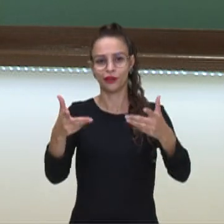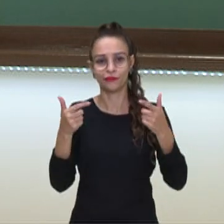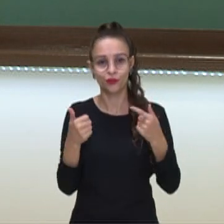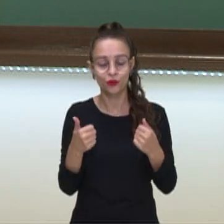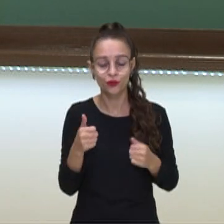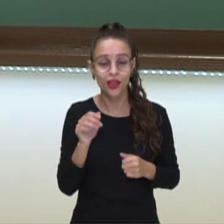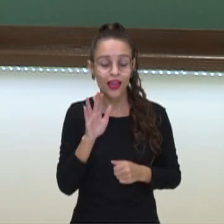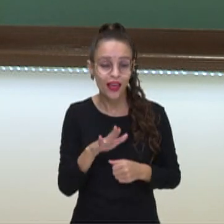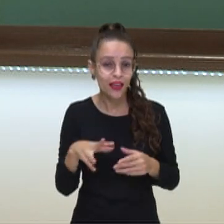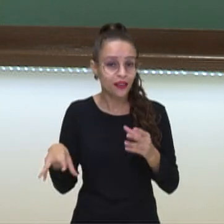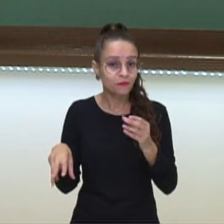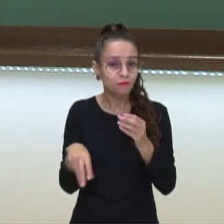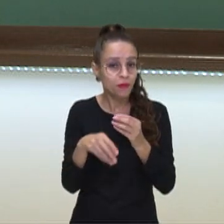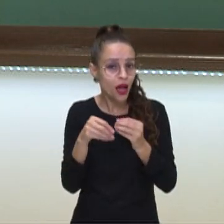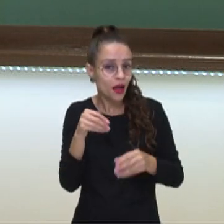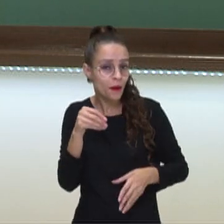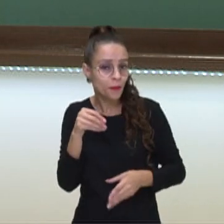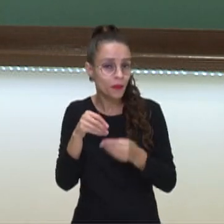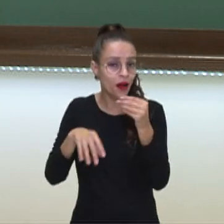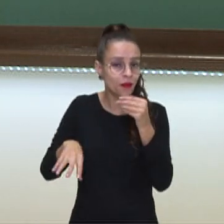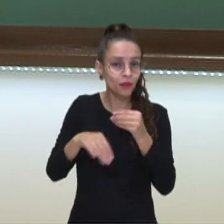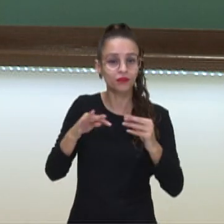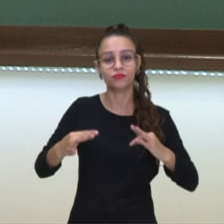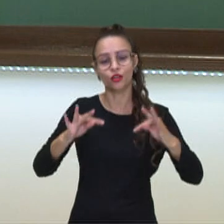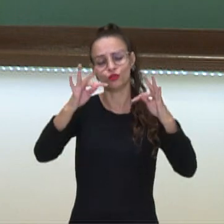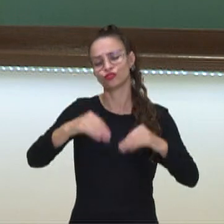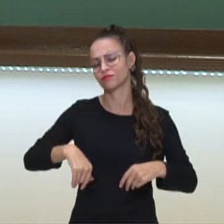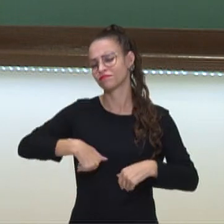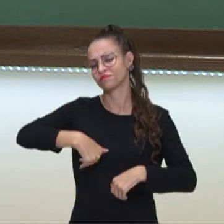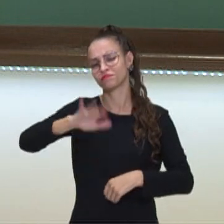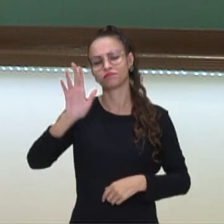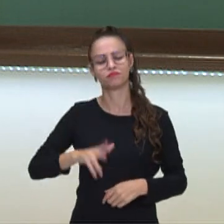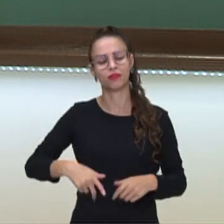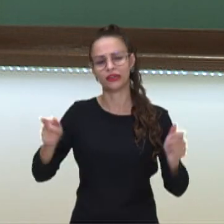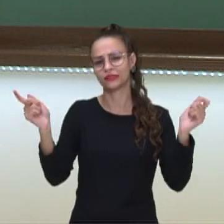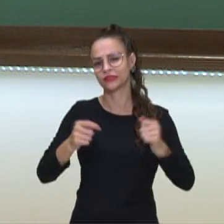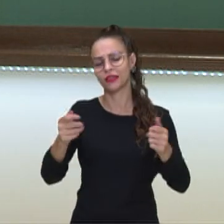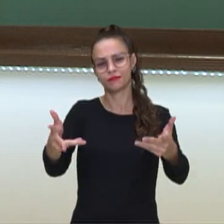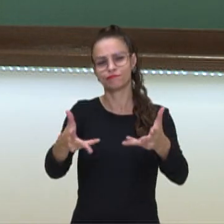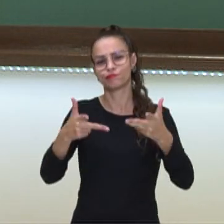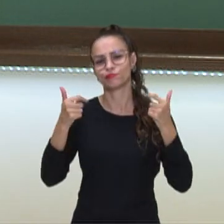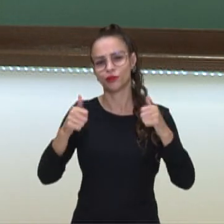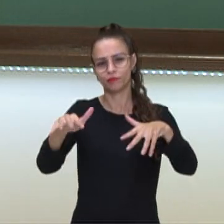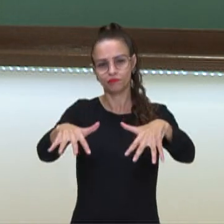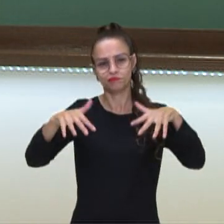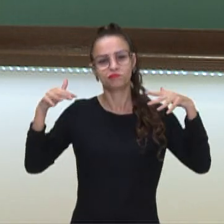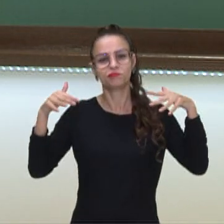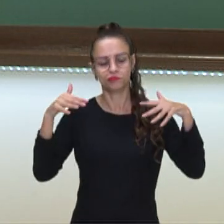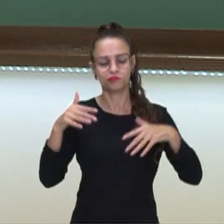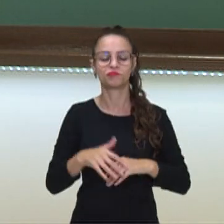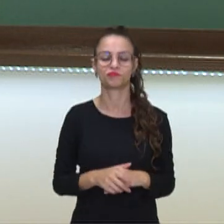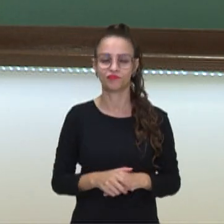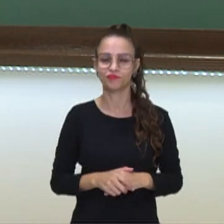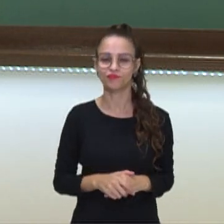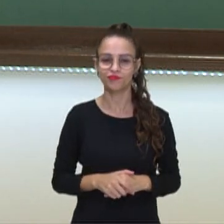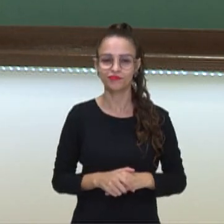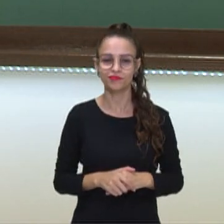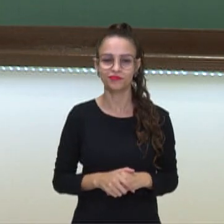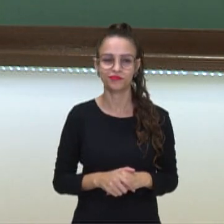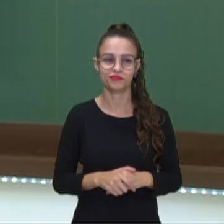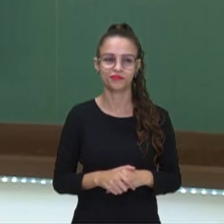com o advento da tecnologia, aumentou ainda mais o seu potencial de espetáculo, de entretenimento,